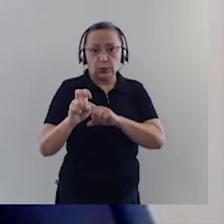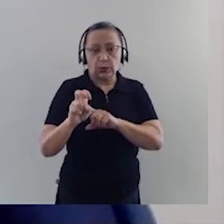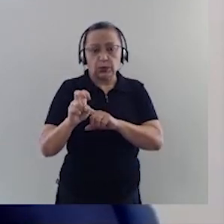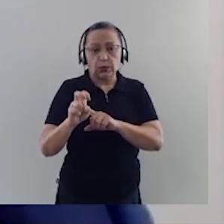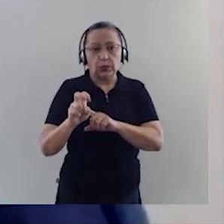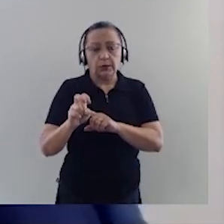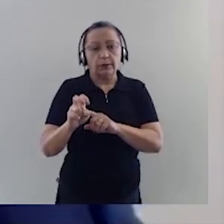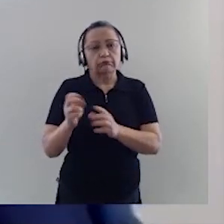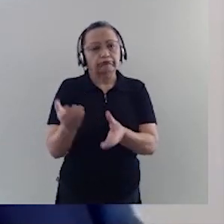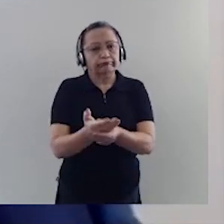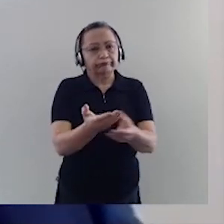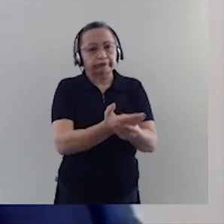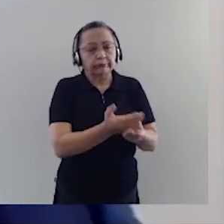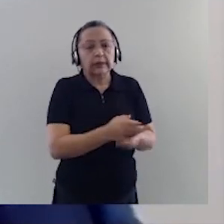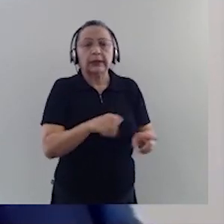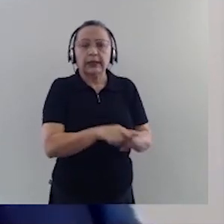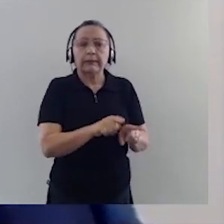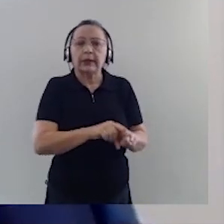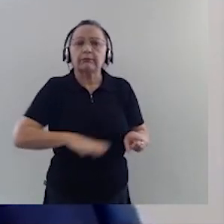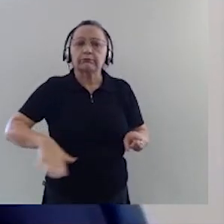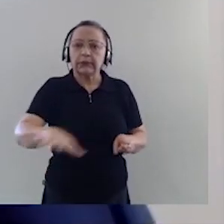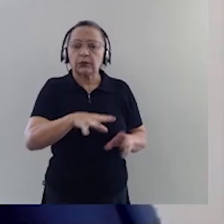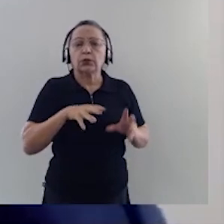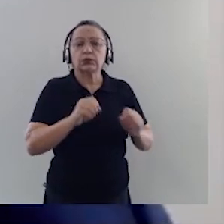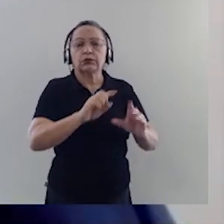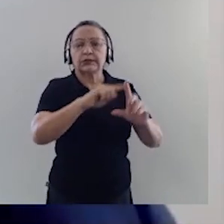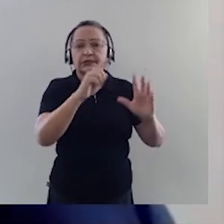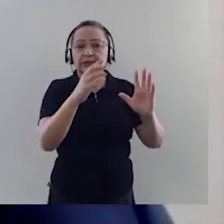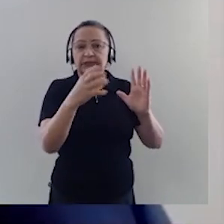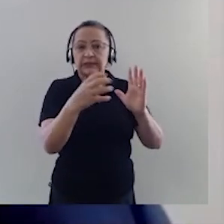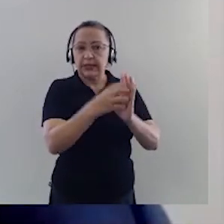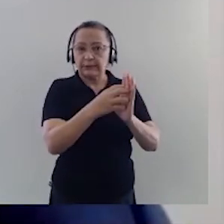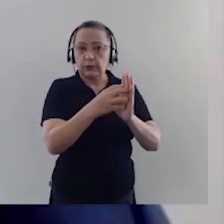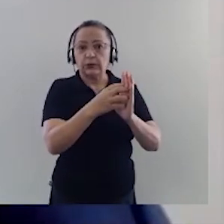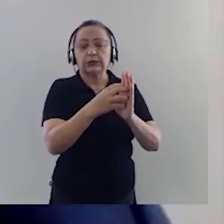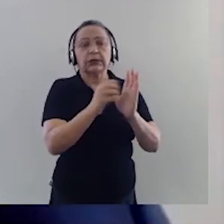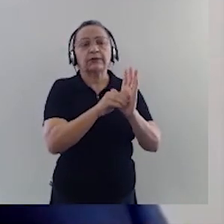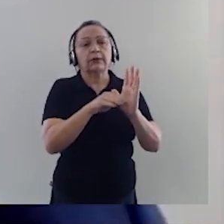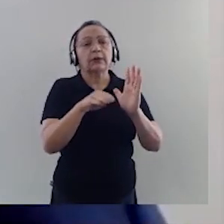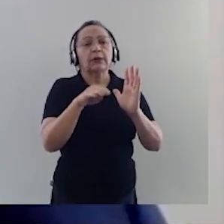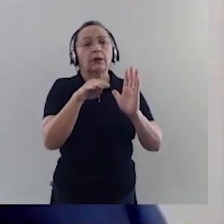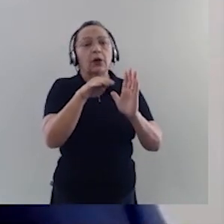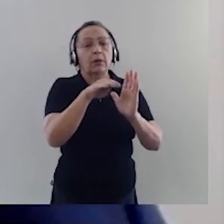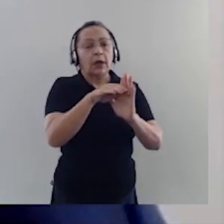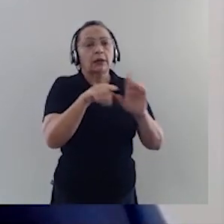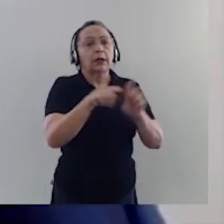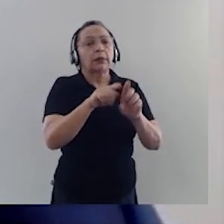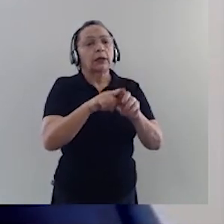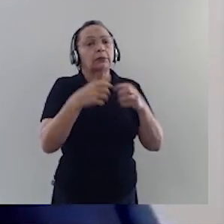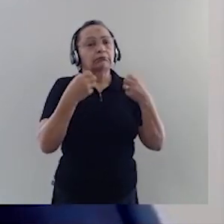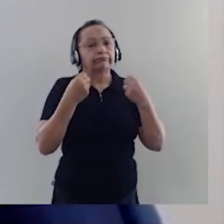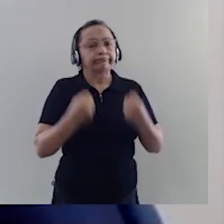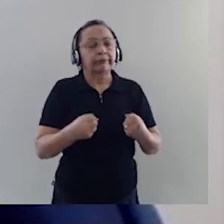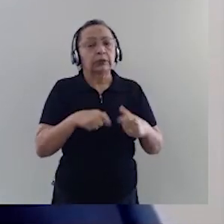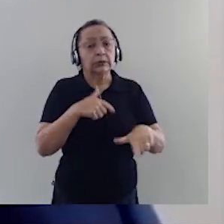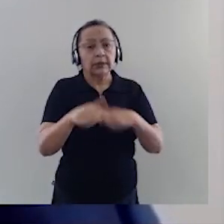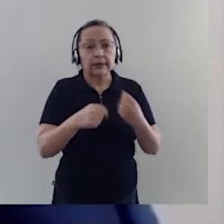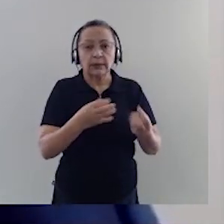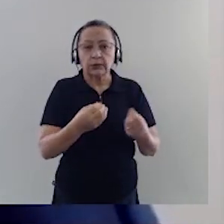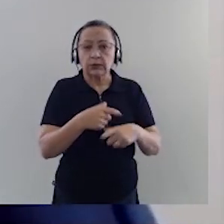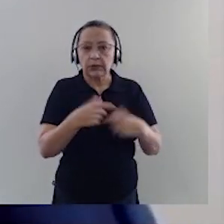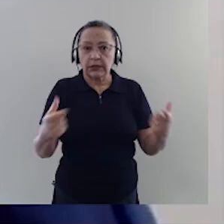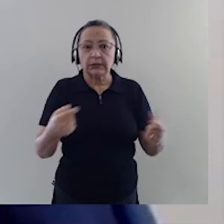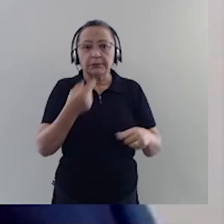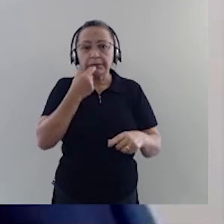e também para a ordem dos servidores, né? Um aumento também da carga de trabalho muito grande. Nesses